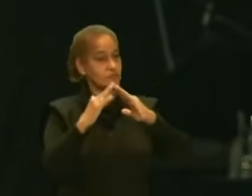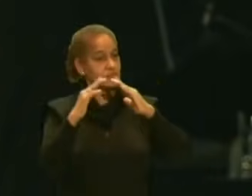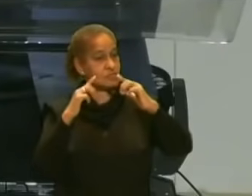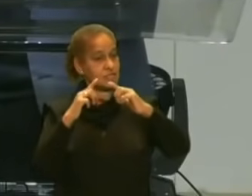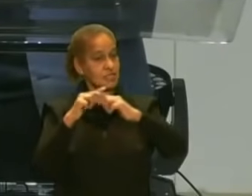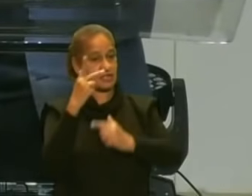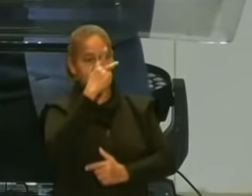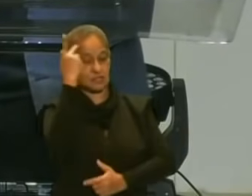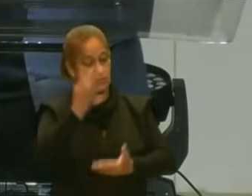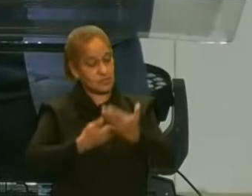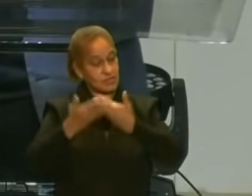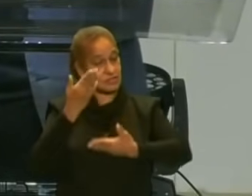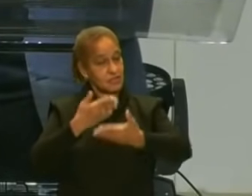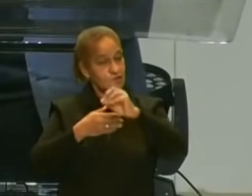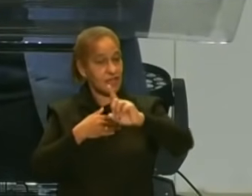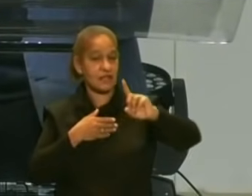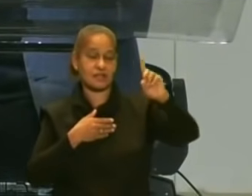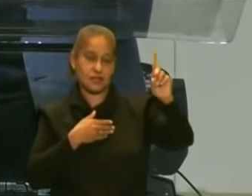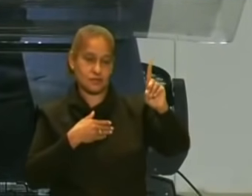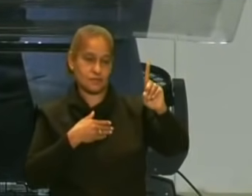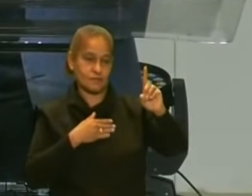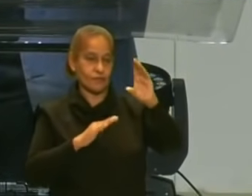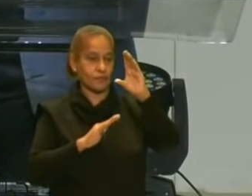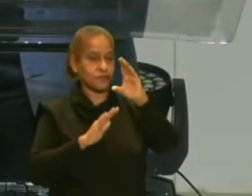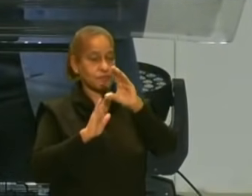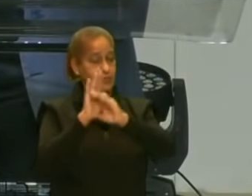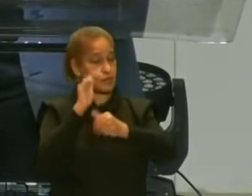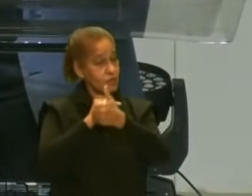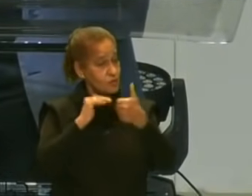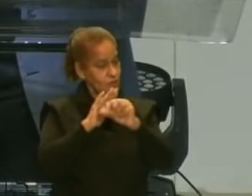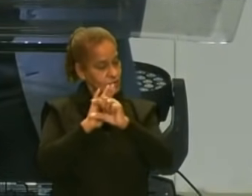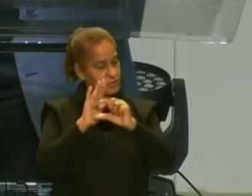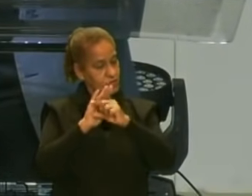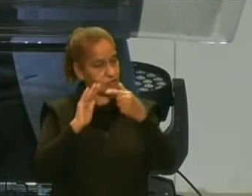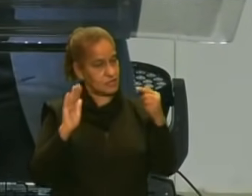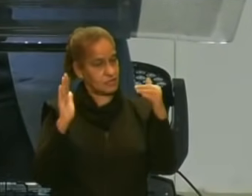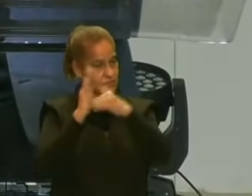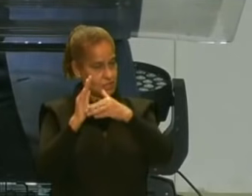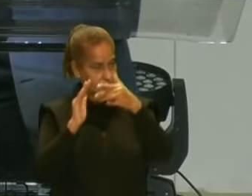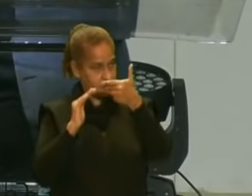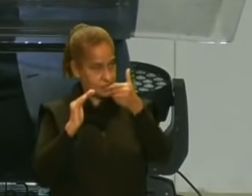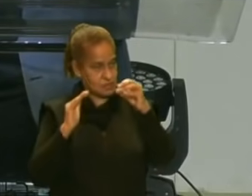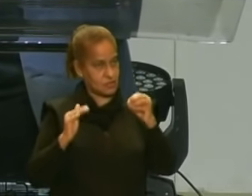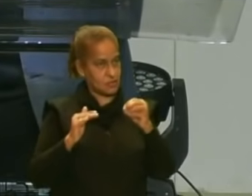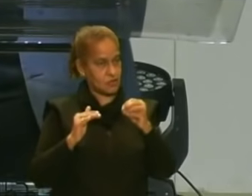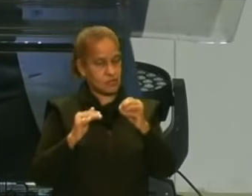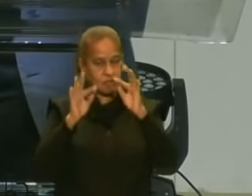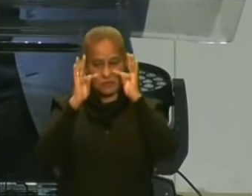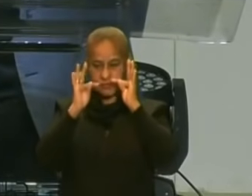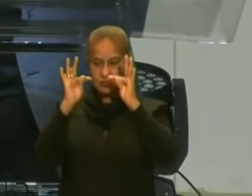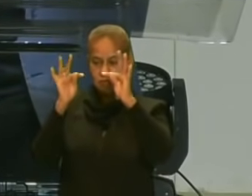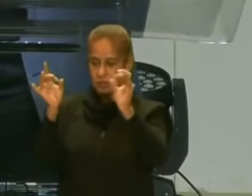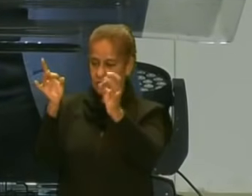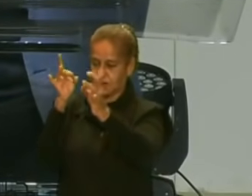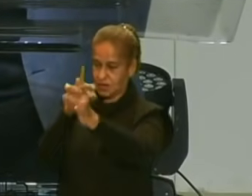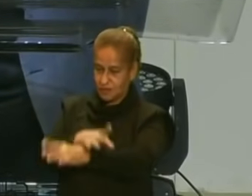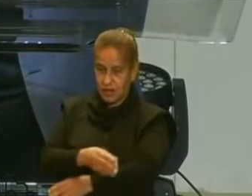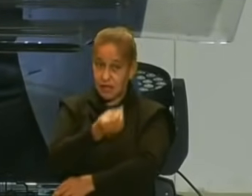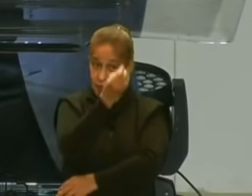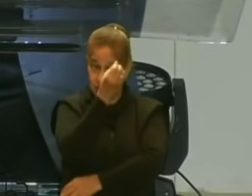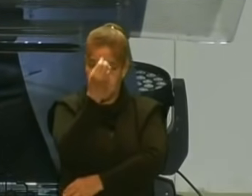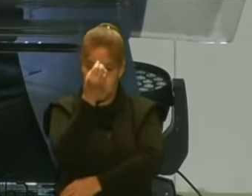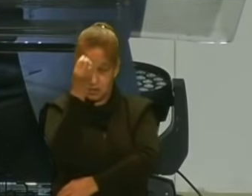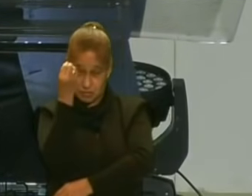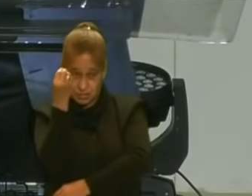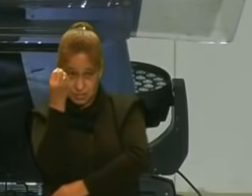11, versículos 7 a 10. Quando eles tiverem terminado o seu testemunho, a besta